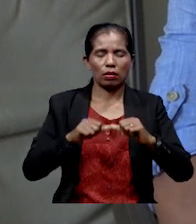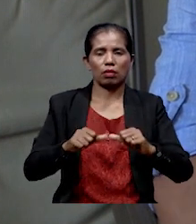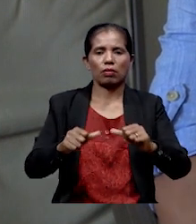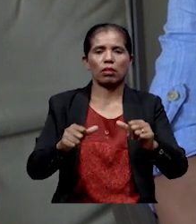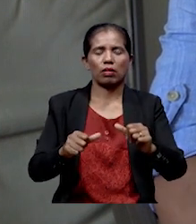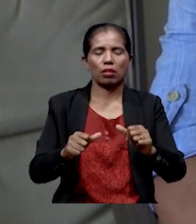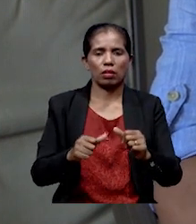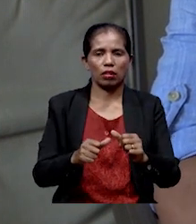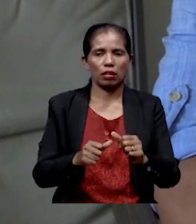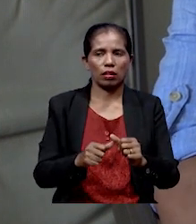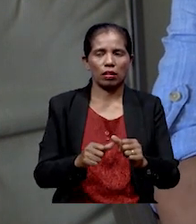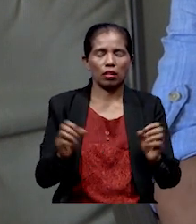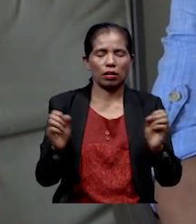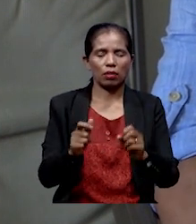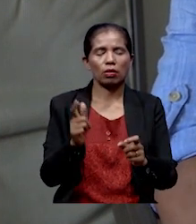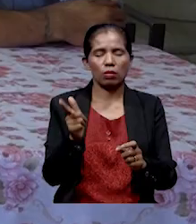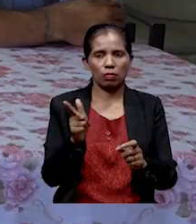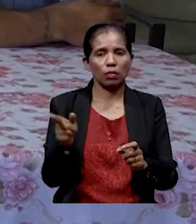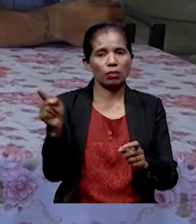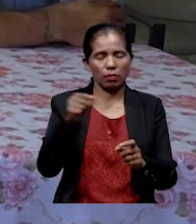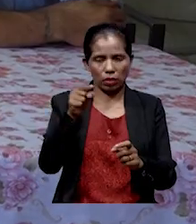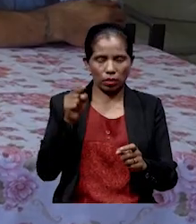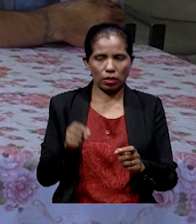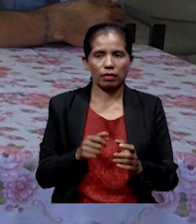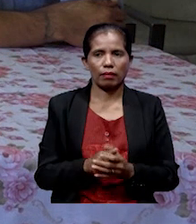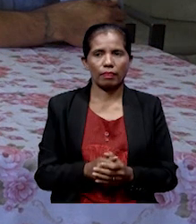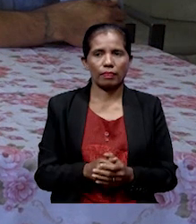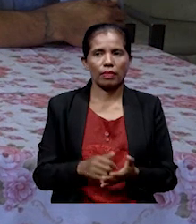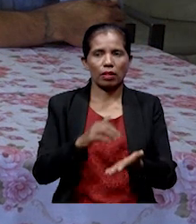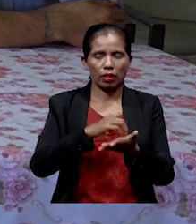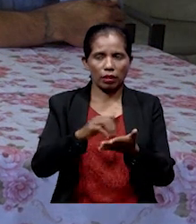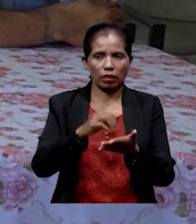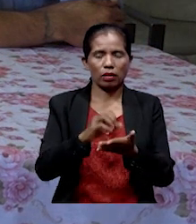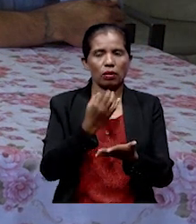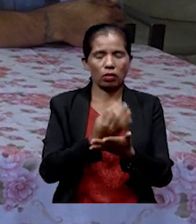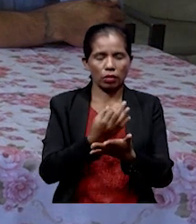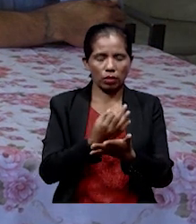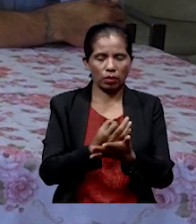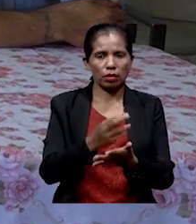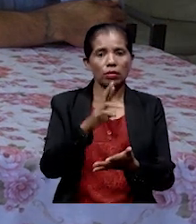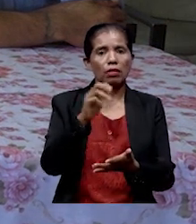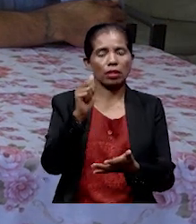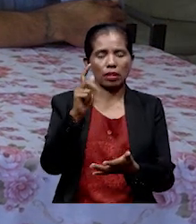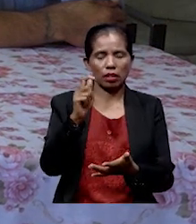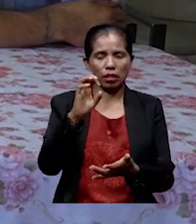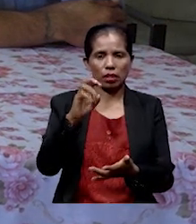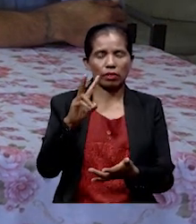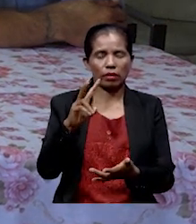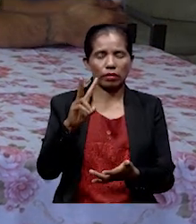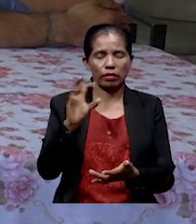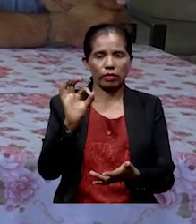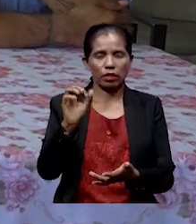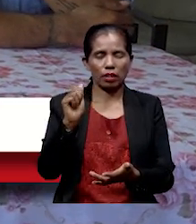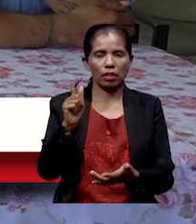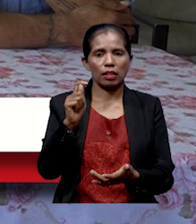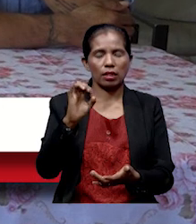engasta nem to 20%. Prática de orçamento ratificativo. Nini ele foi ane